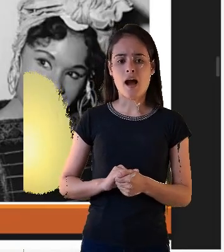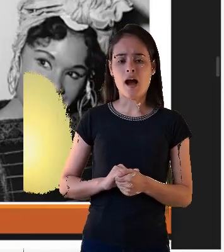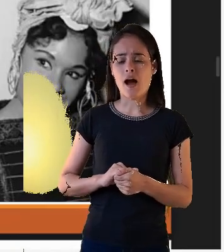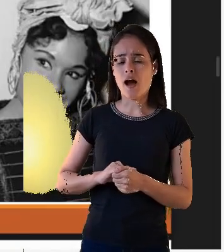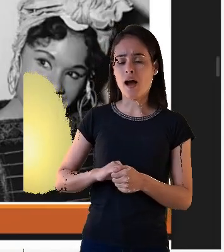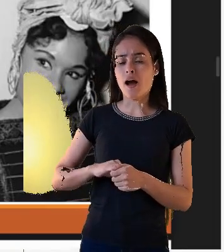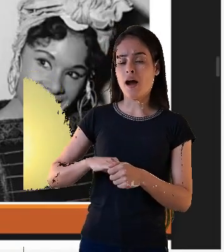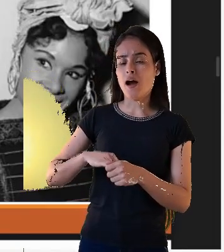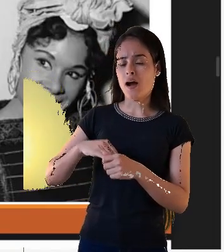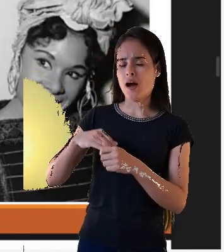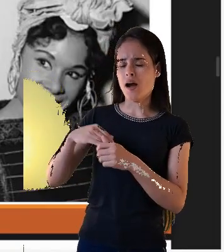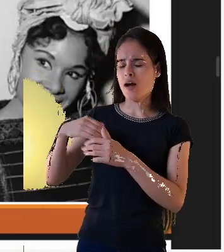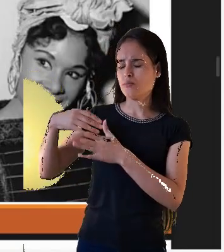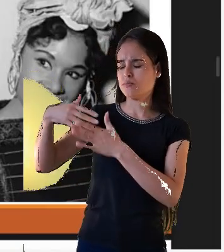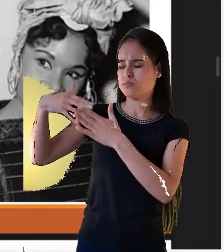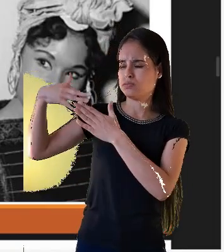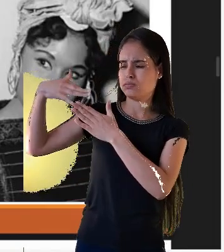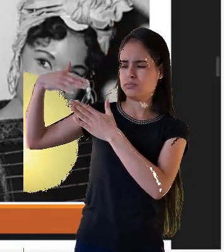né?